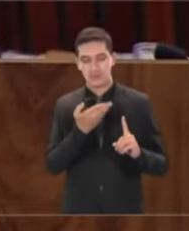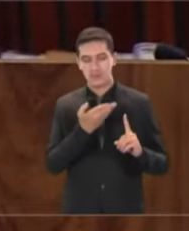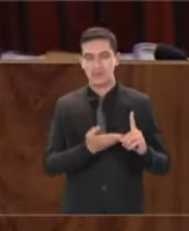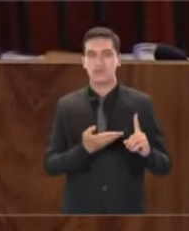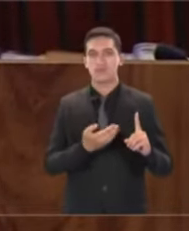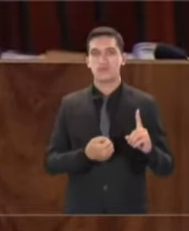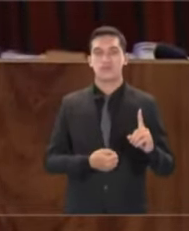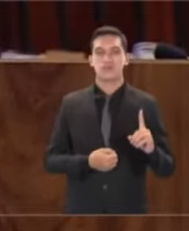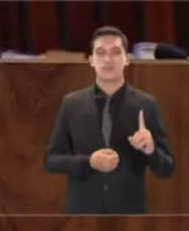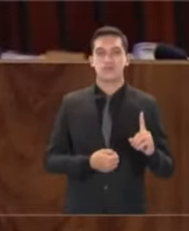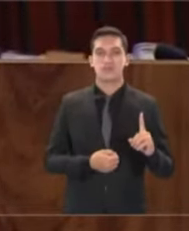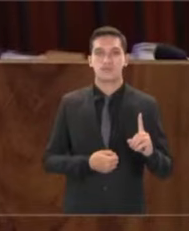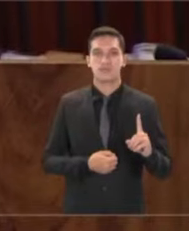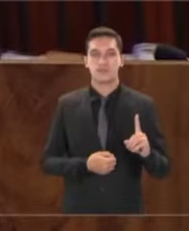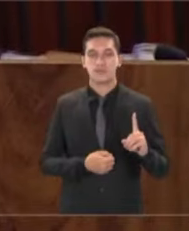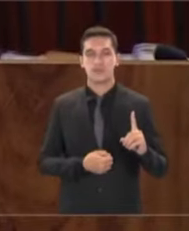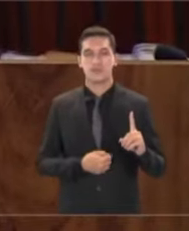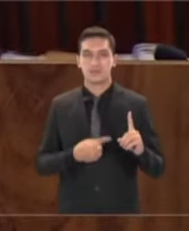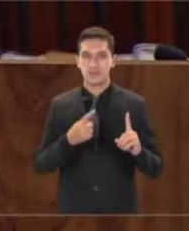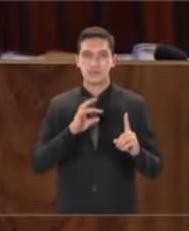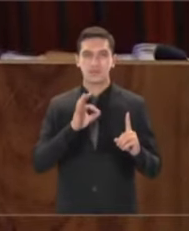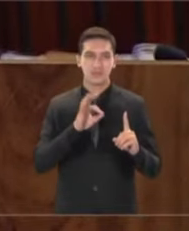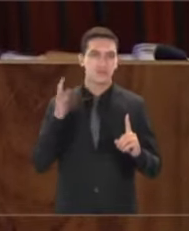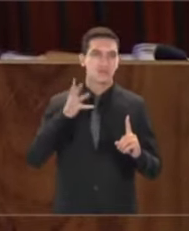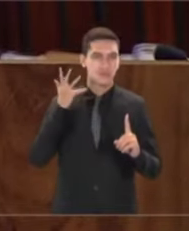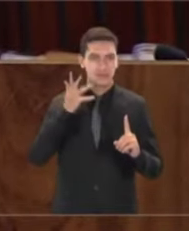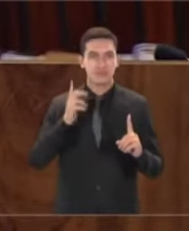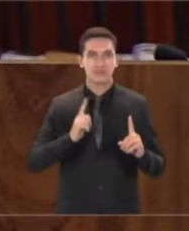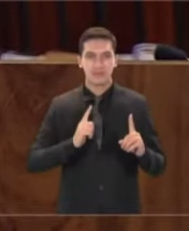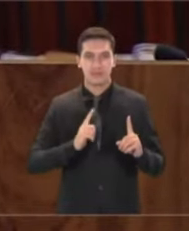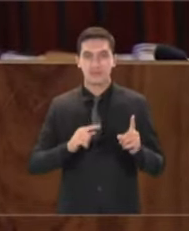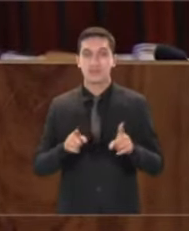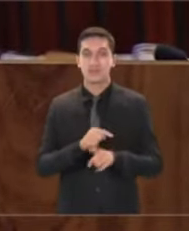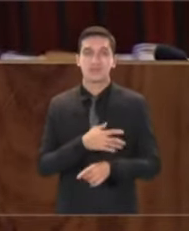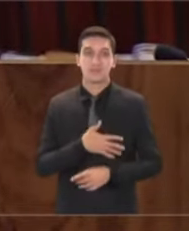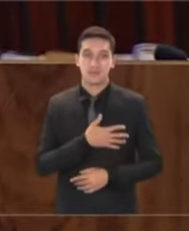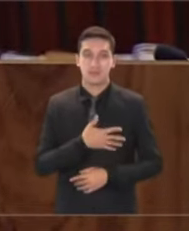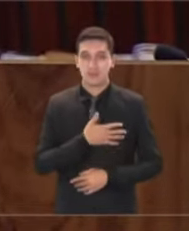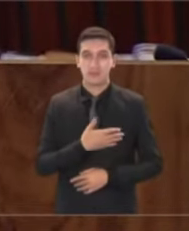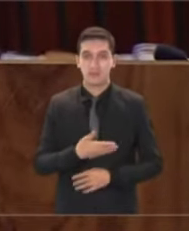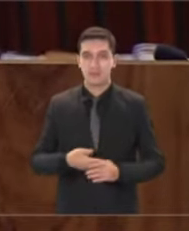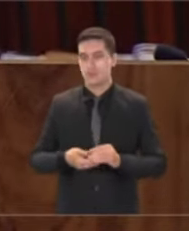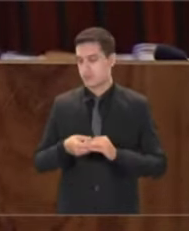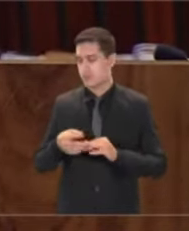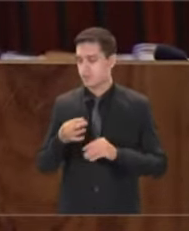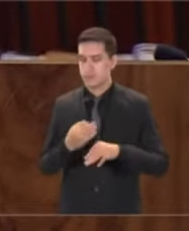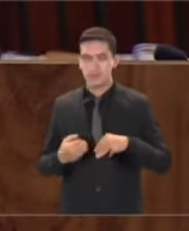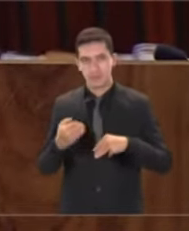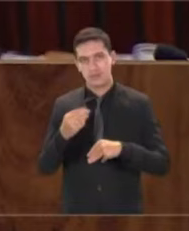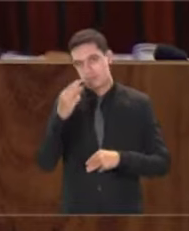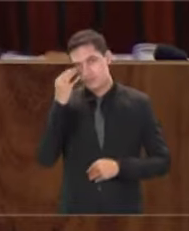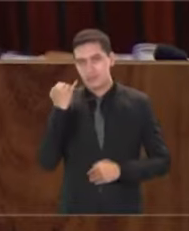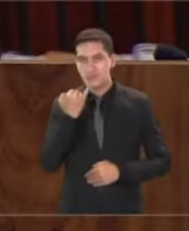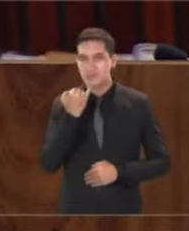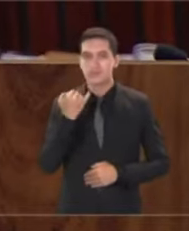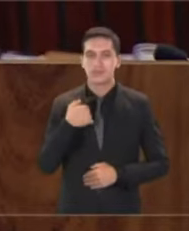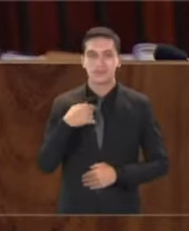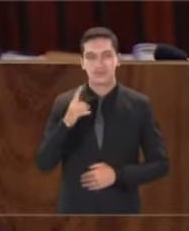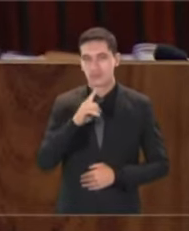de Santana, produziu excelente sustentação. Quero também cumprimentar a ministra Isabel Galotti, a quem não